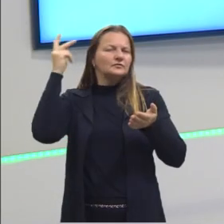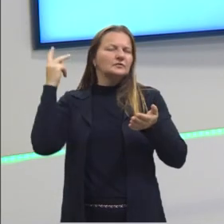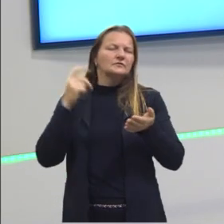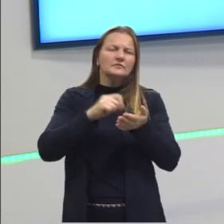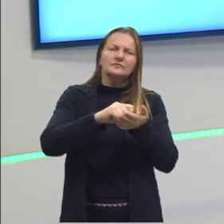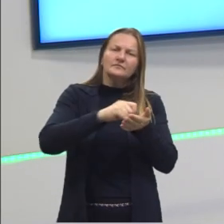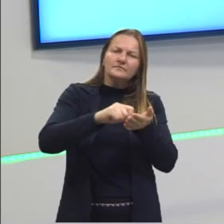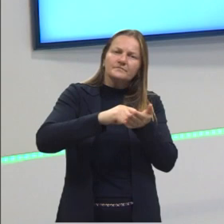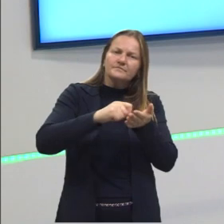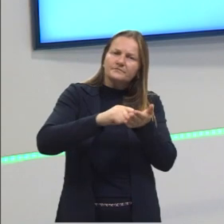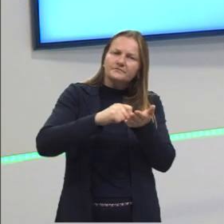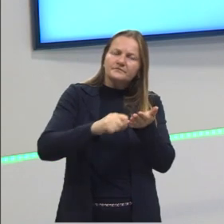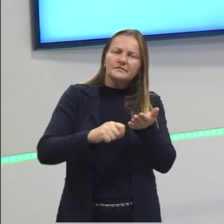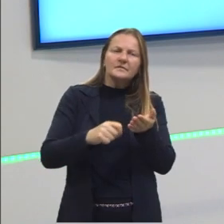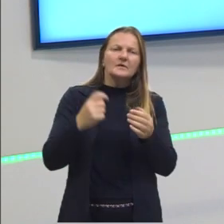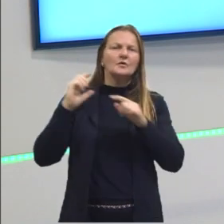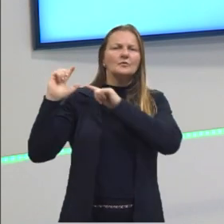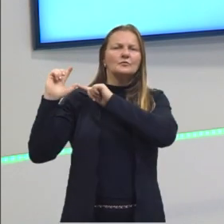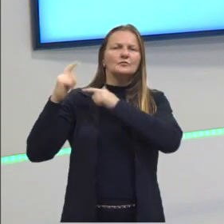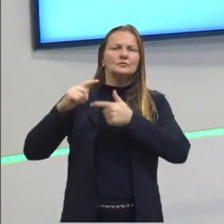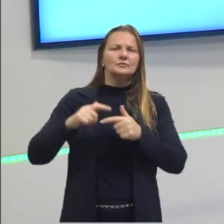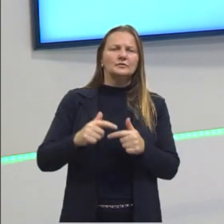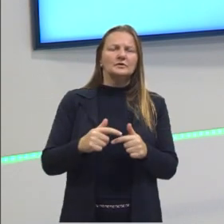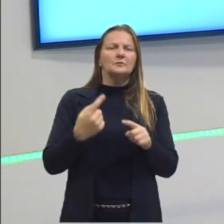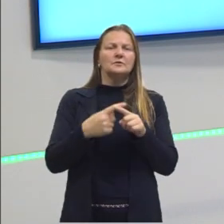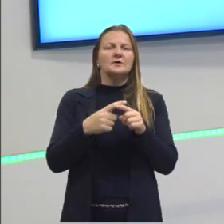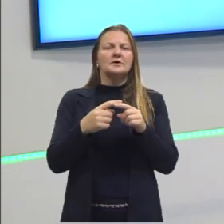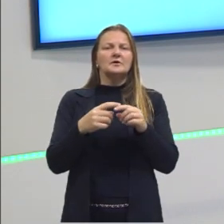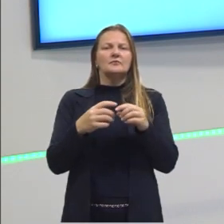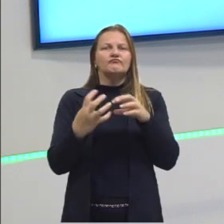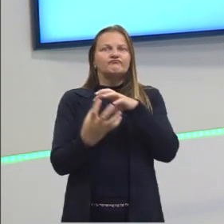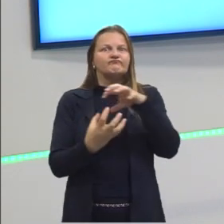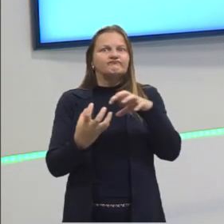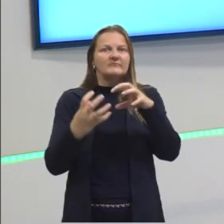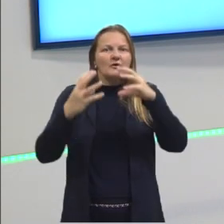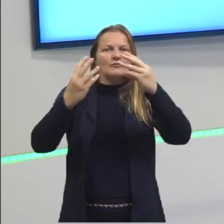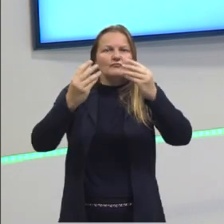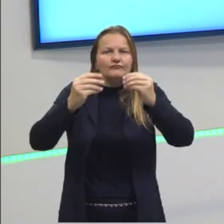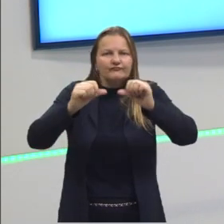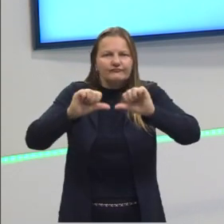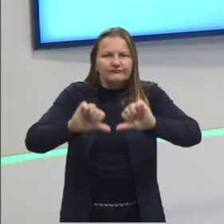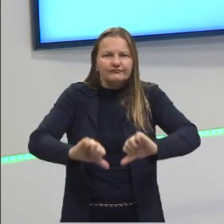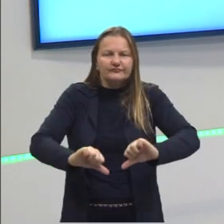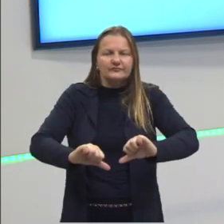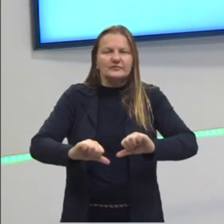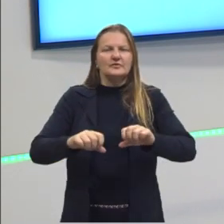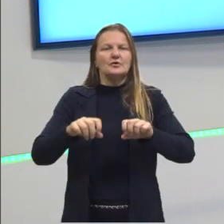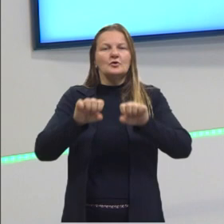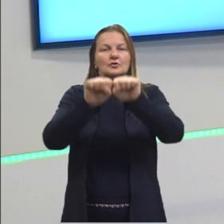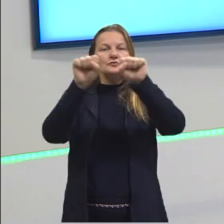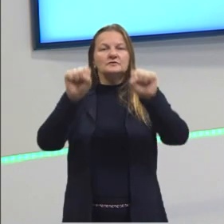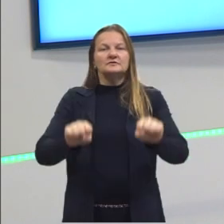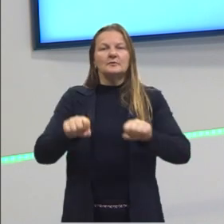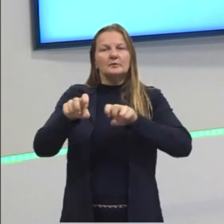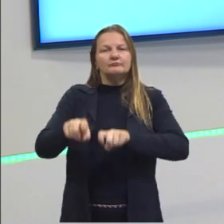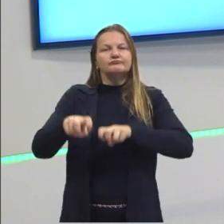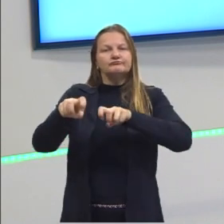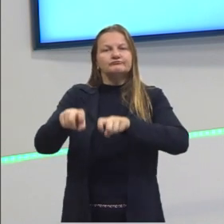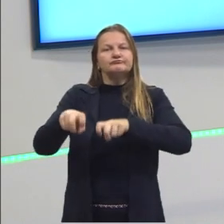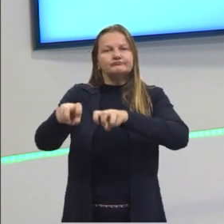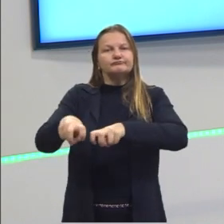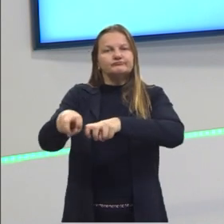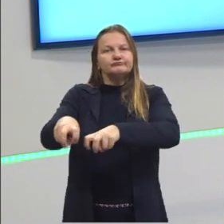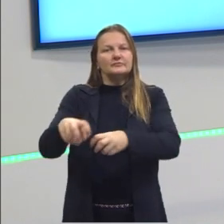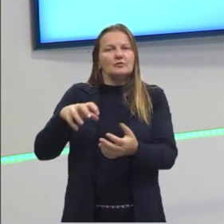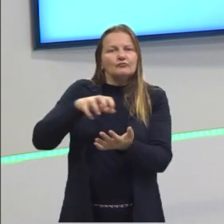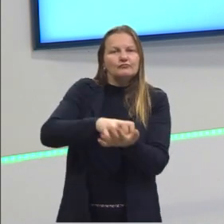tradicional falava de uma crise do sistema colonial Então os portugueses vieram aqui dominar um território